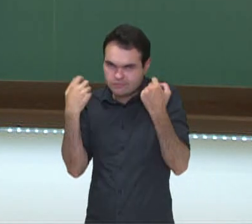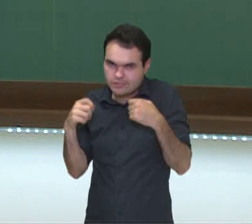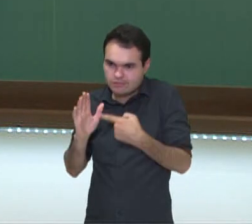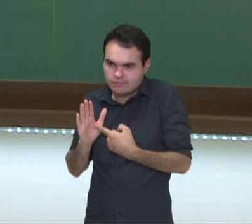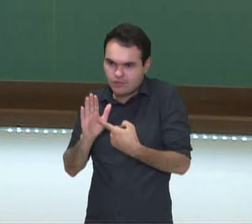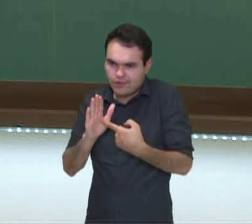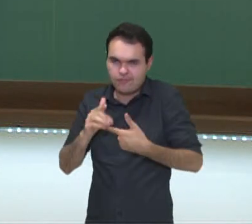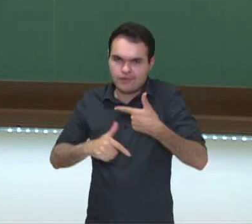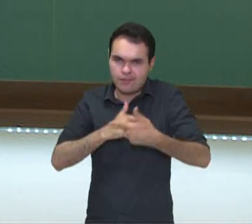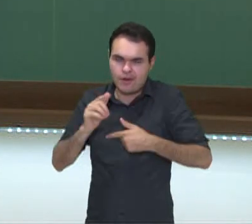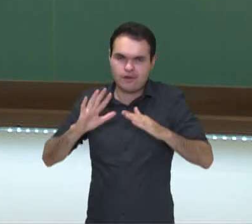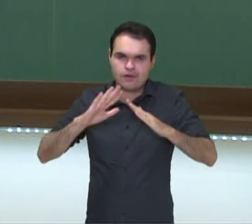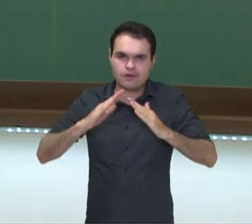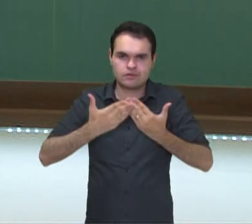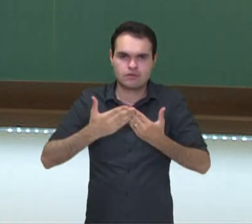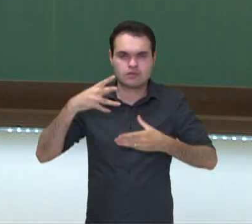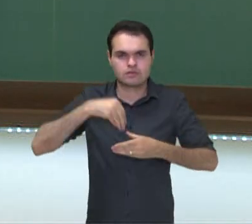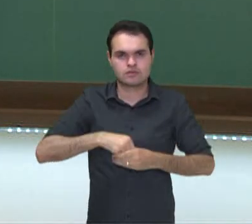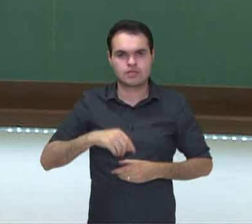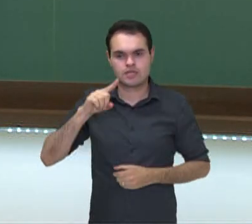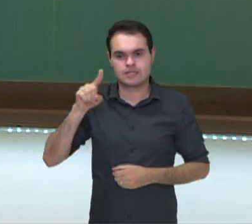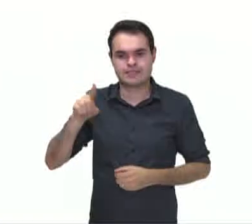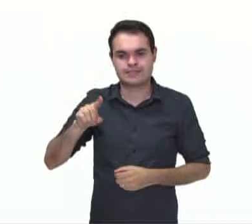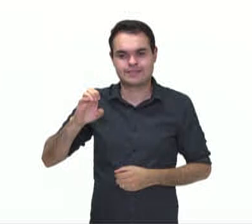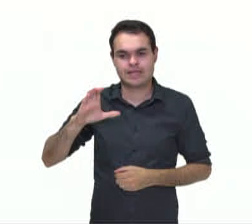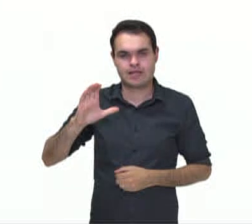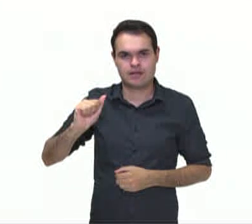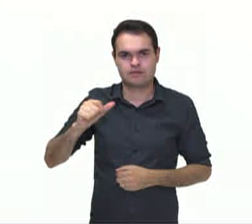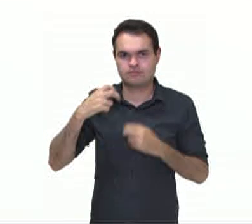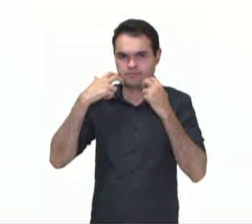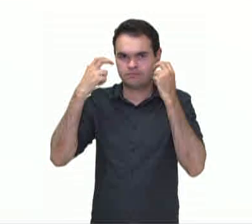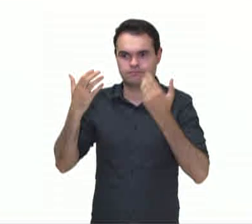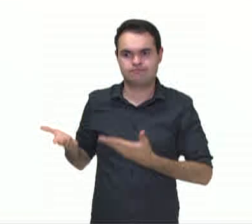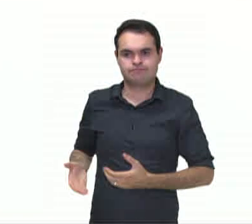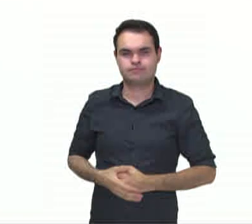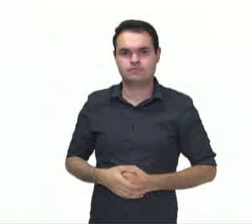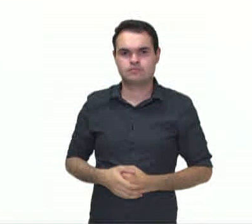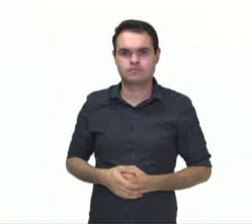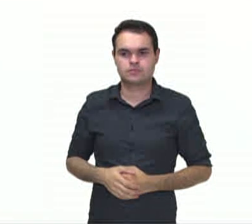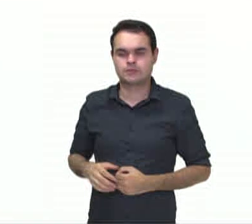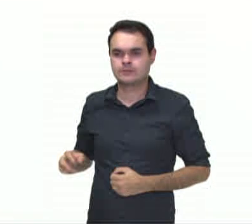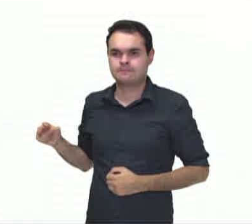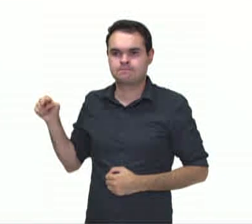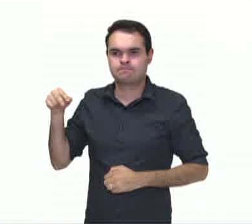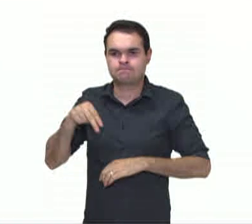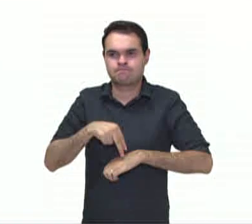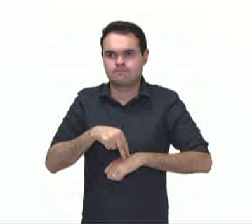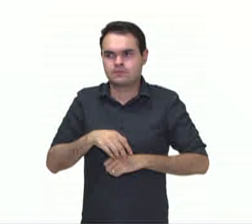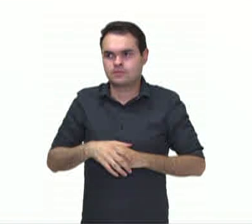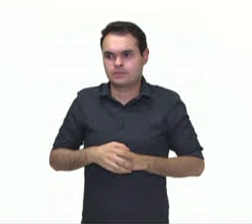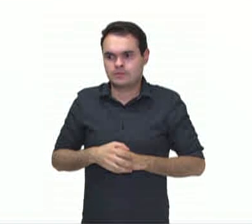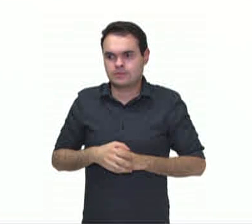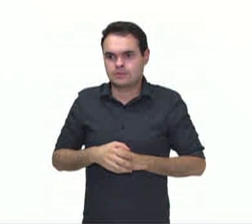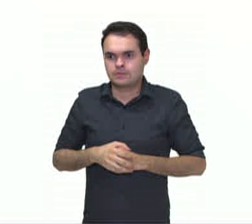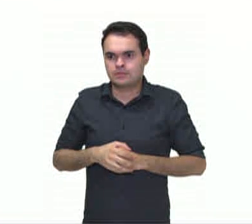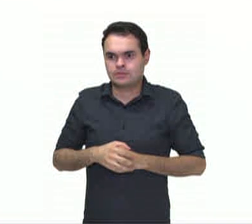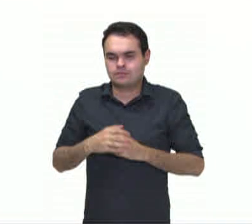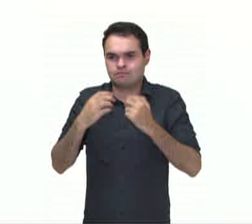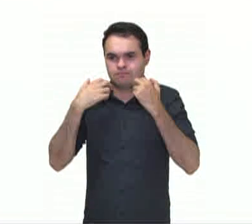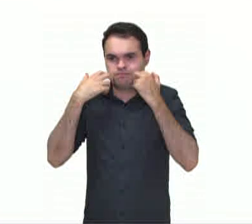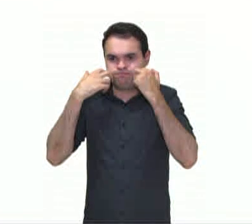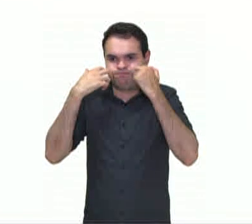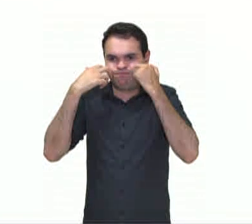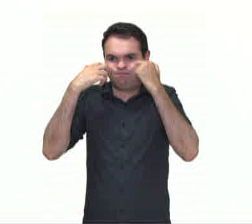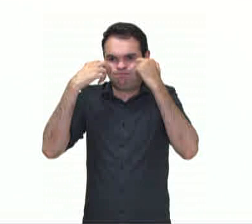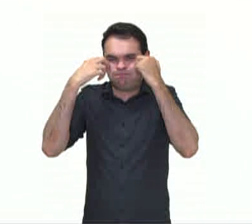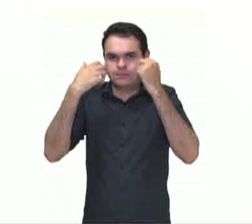apresentar um trabalho na escola. É o Zeca. Zeca é muito tímido, fica vermelho só de pensar em ter que falar em